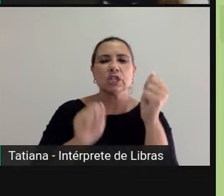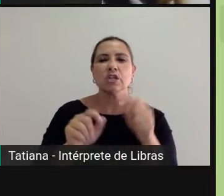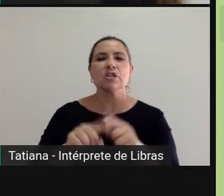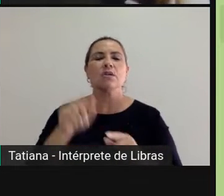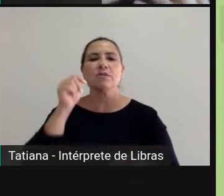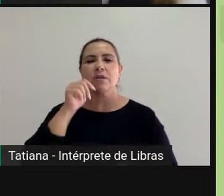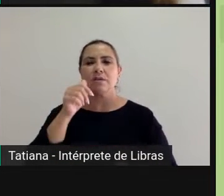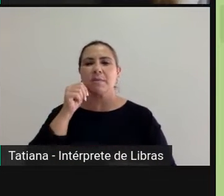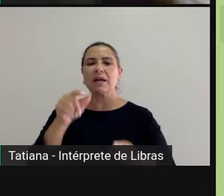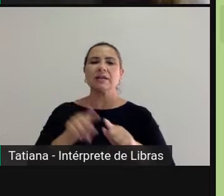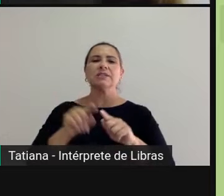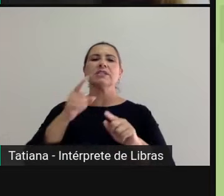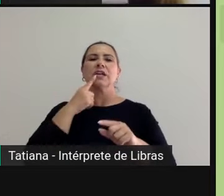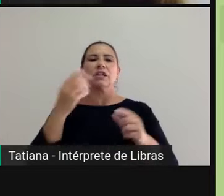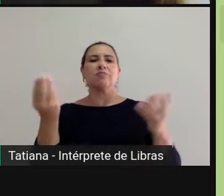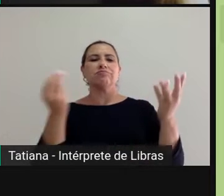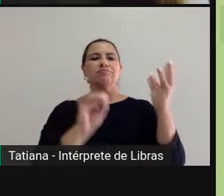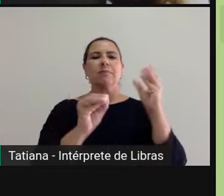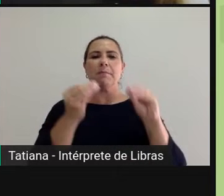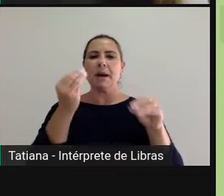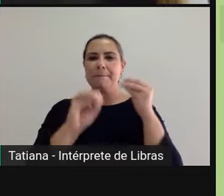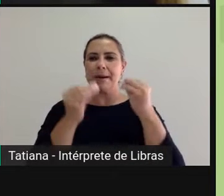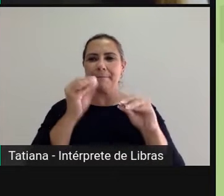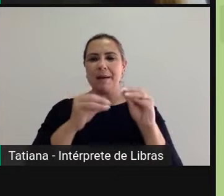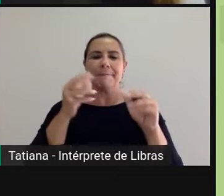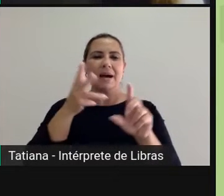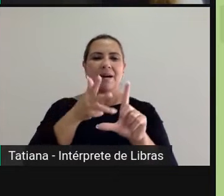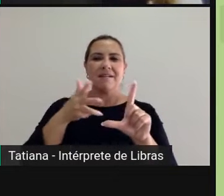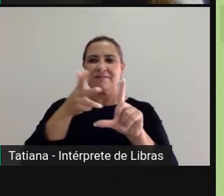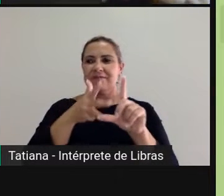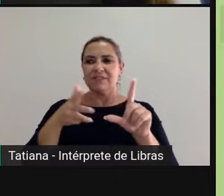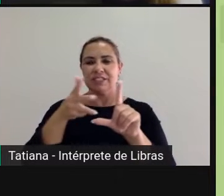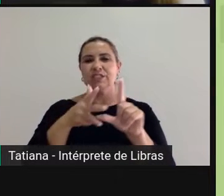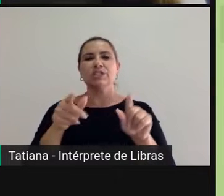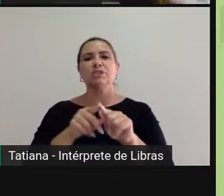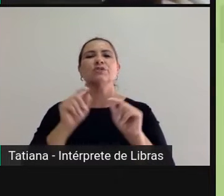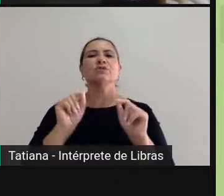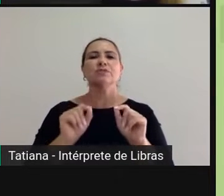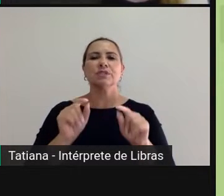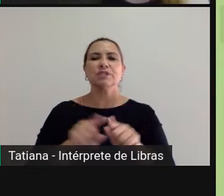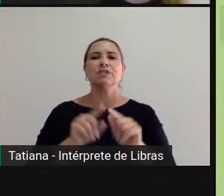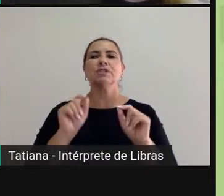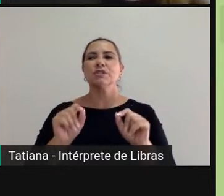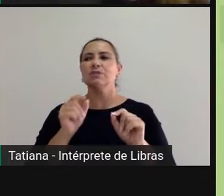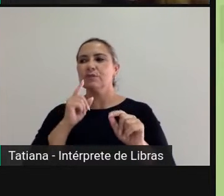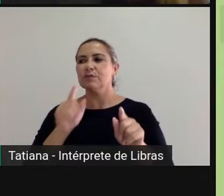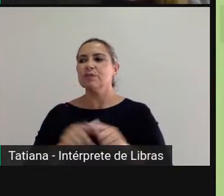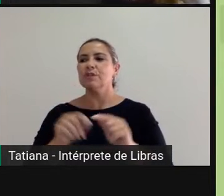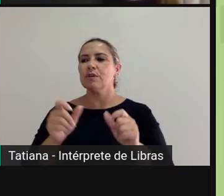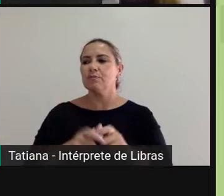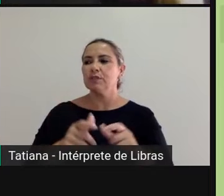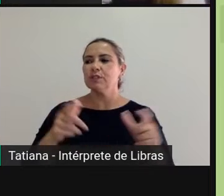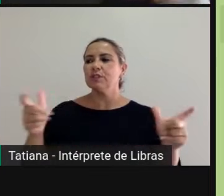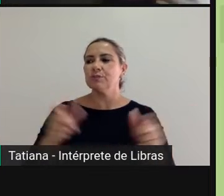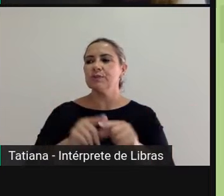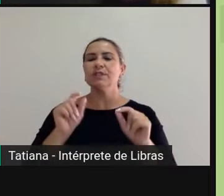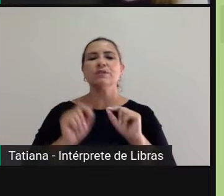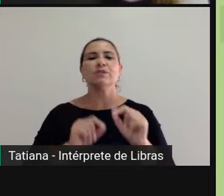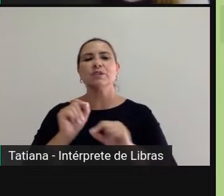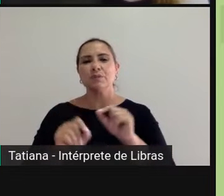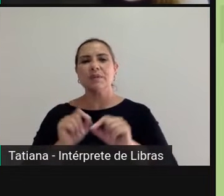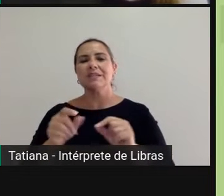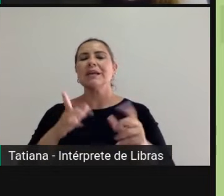a quantidade de postagens, vídeos, enfim, elas são muitos, em grande volume. É realmente